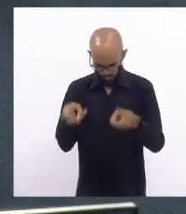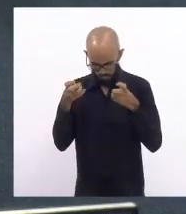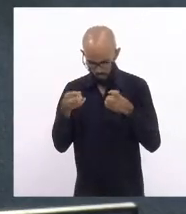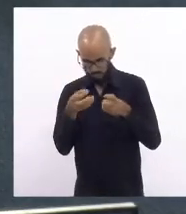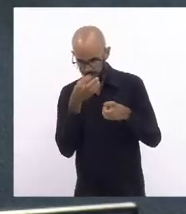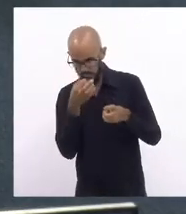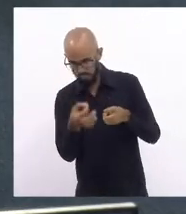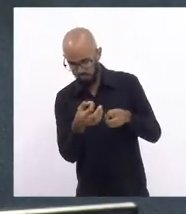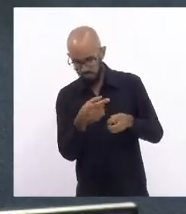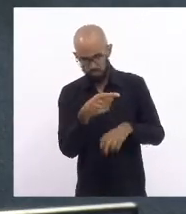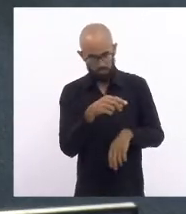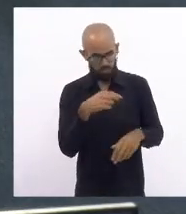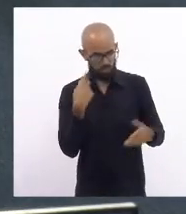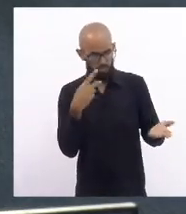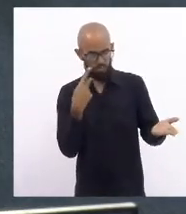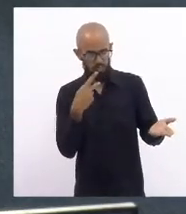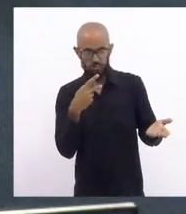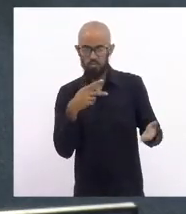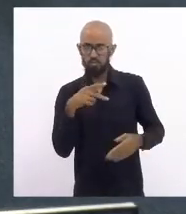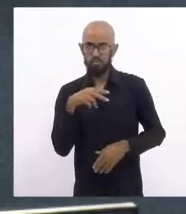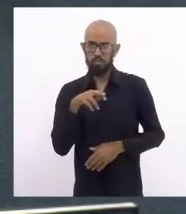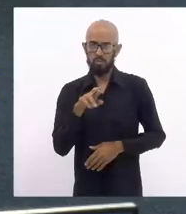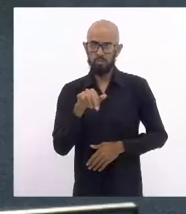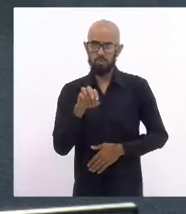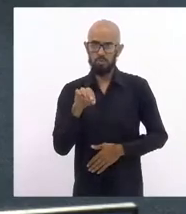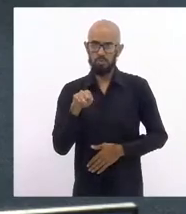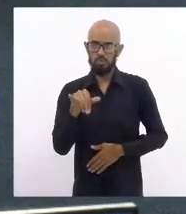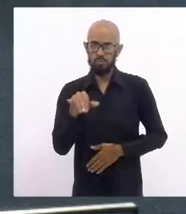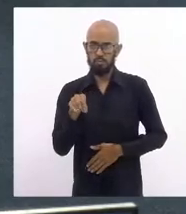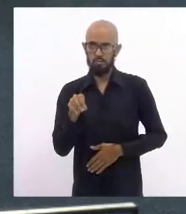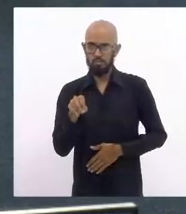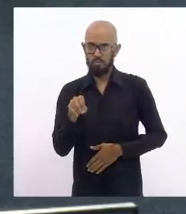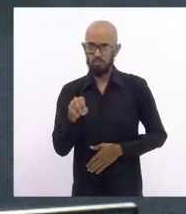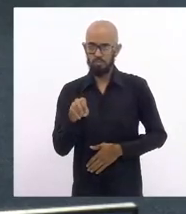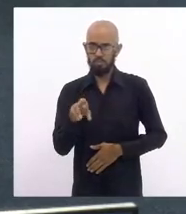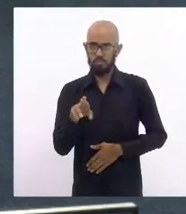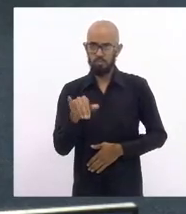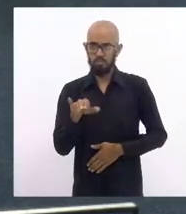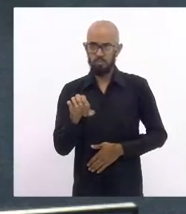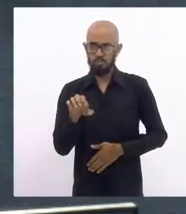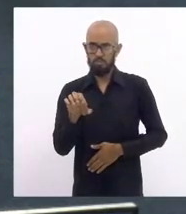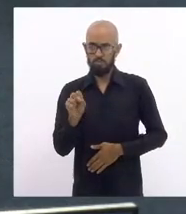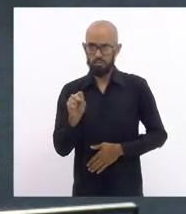o vereador Romário Reis, que acompanha aqui